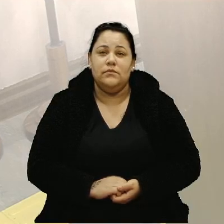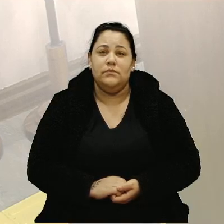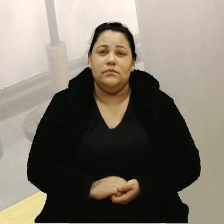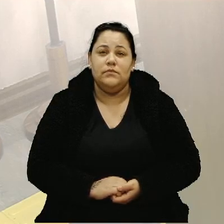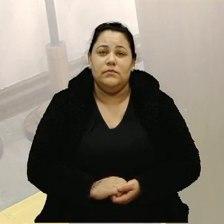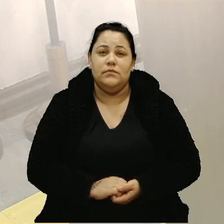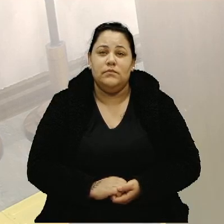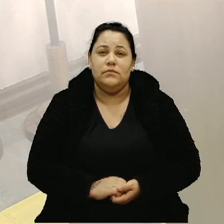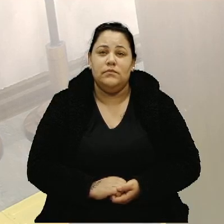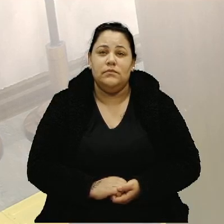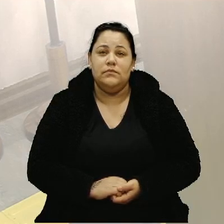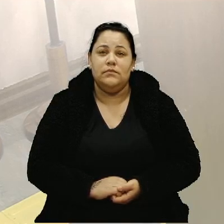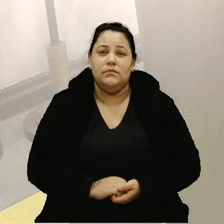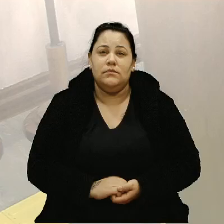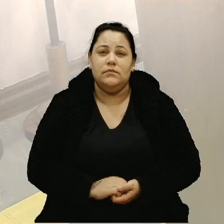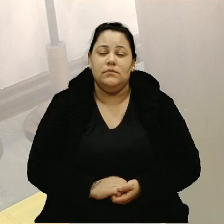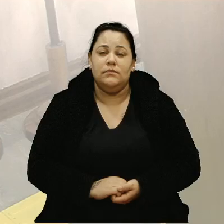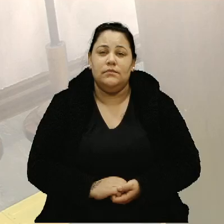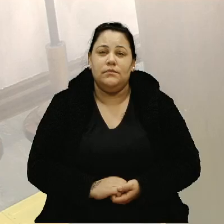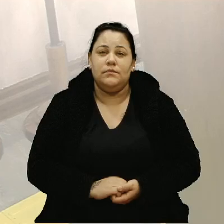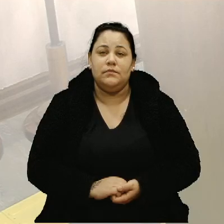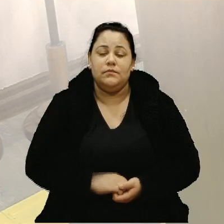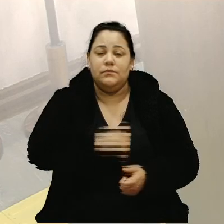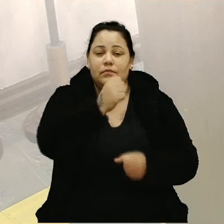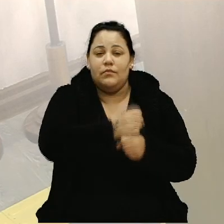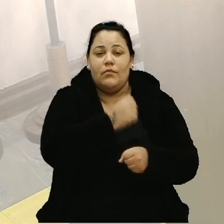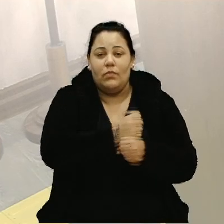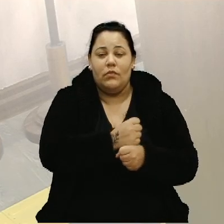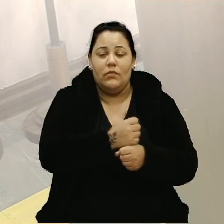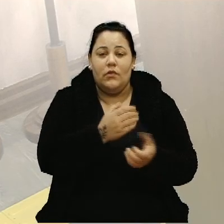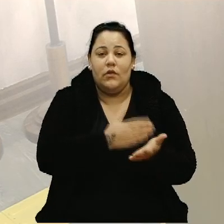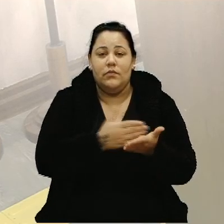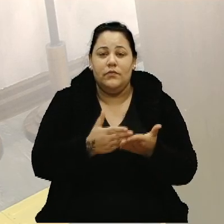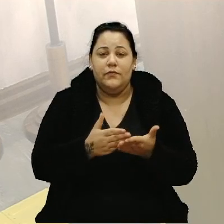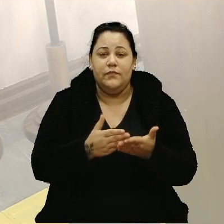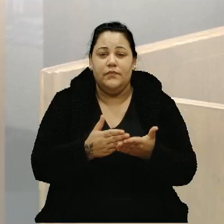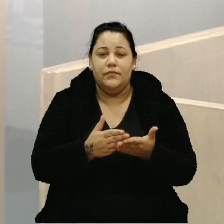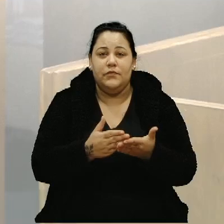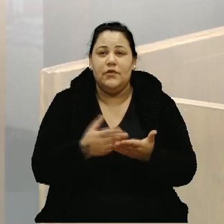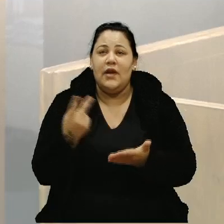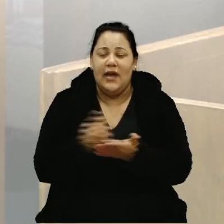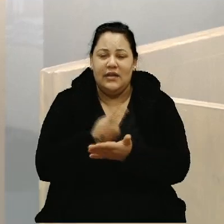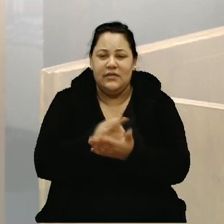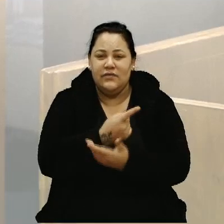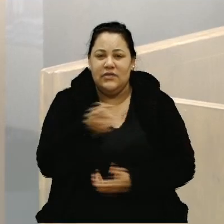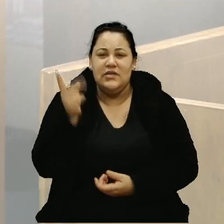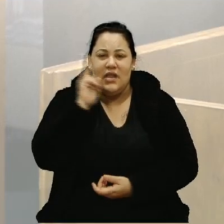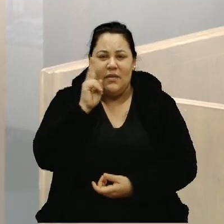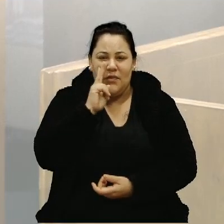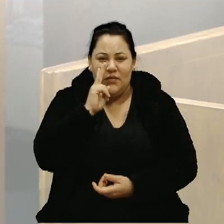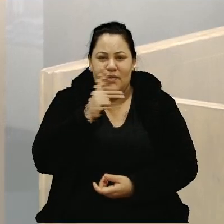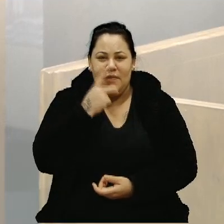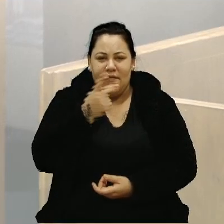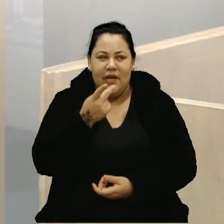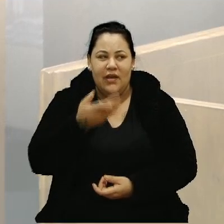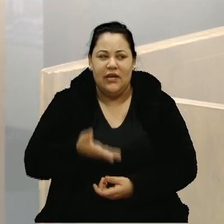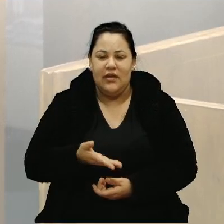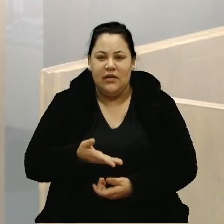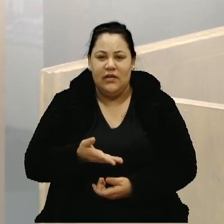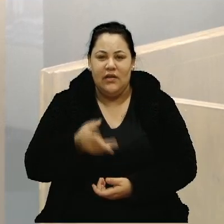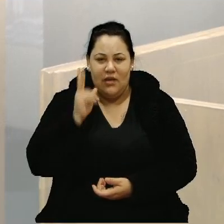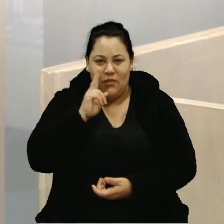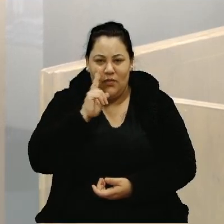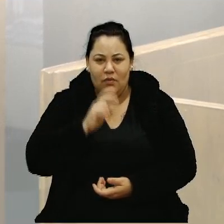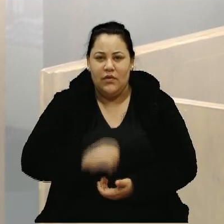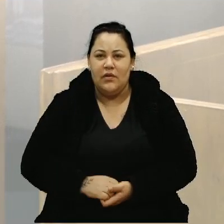Pois é, essa obra aí ela já começou errada desde o dia da assinatura, né? Não sei se vocês lembram o meu desabafo aqui, né? Onde eu